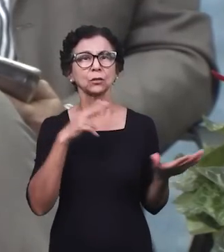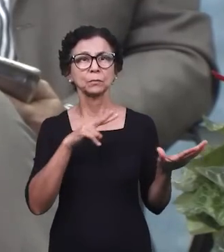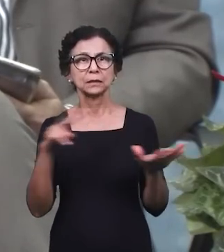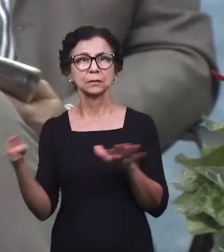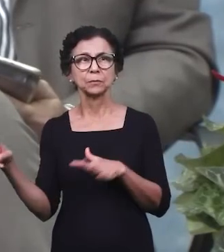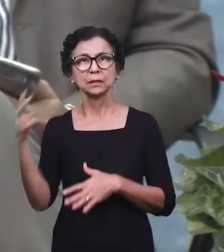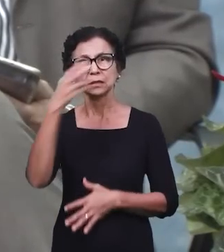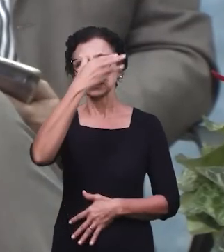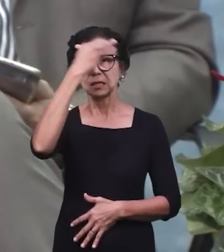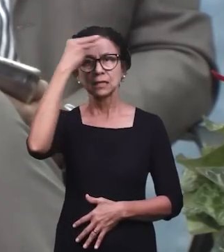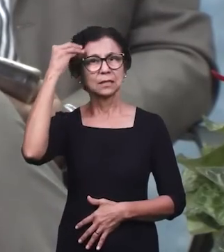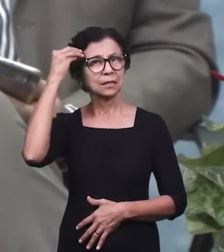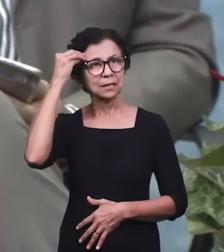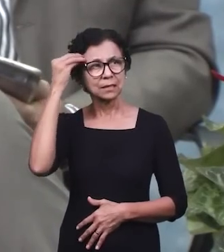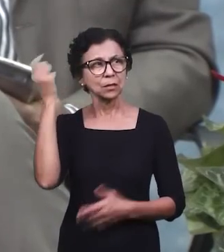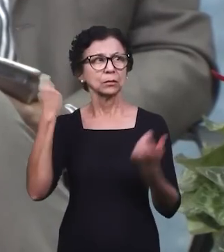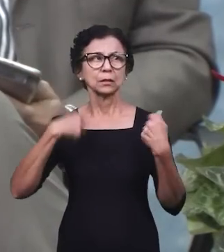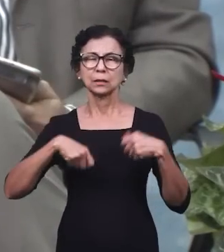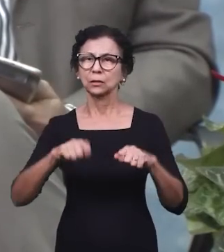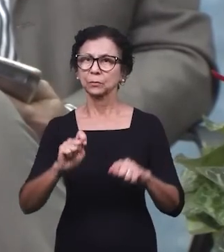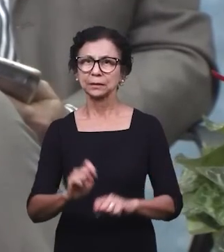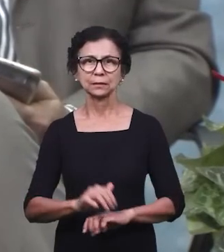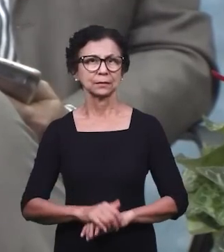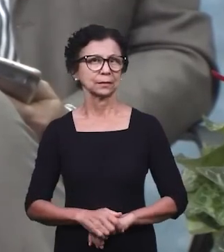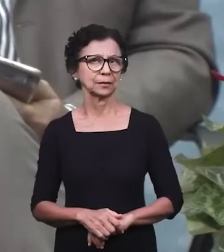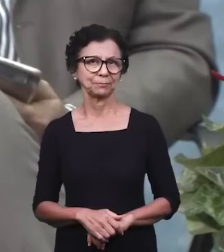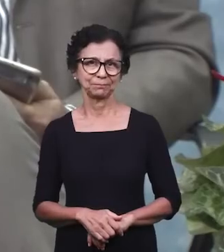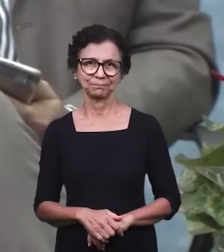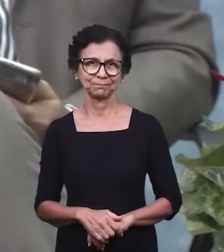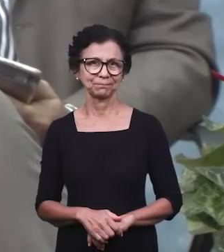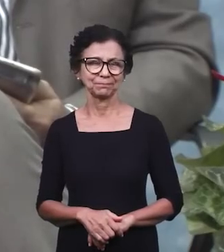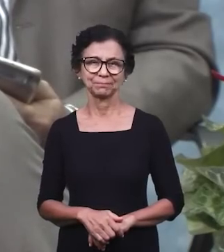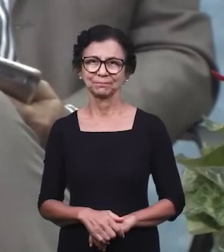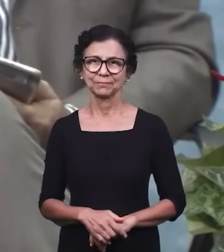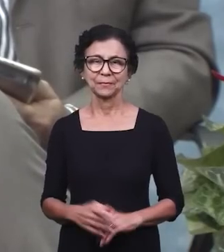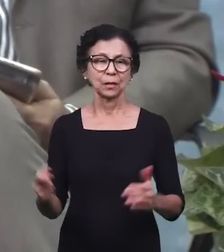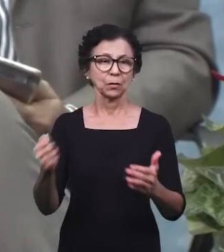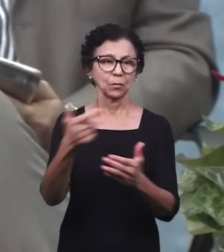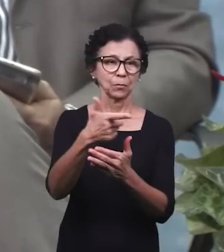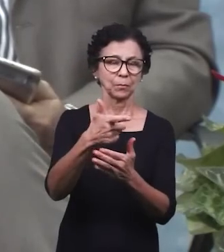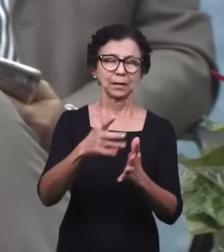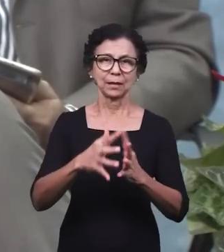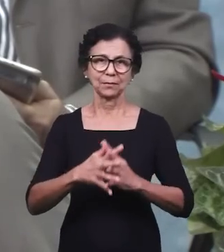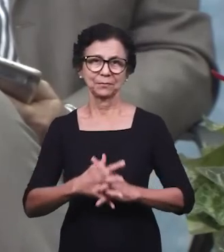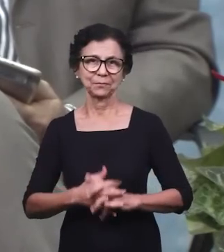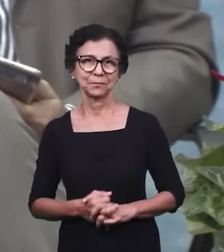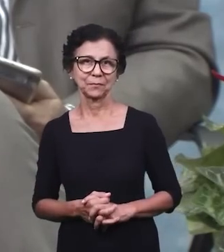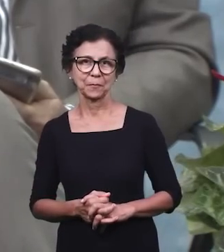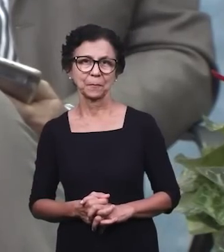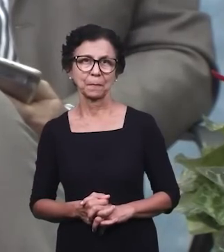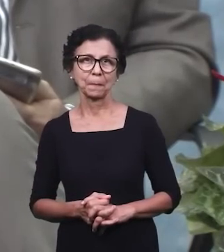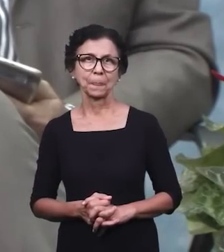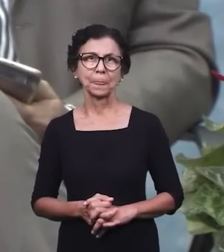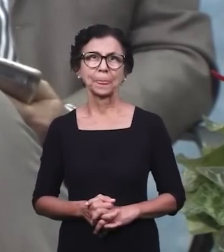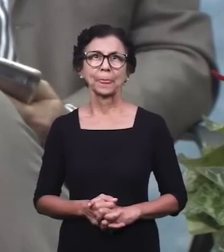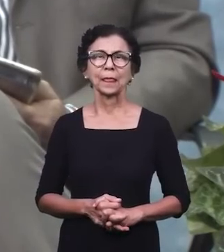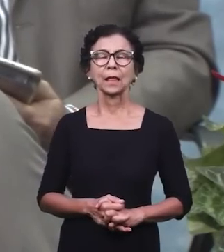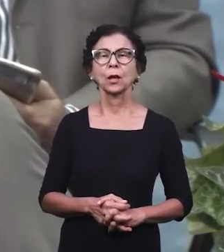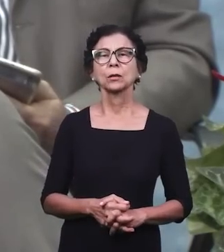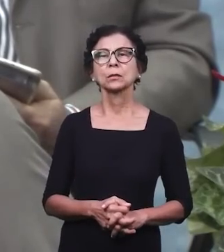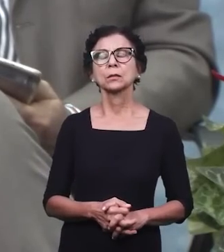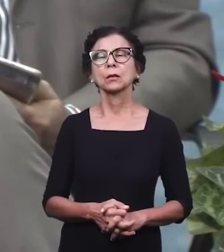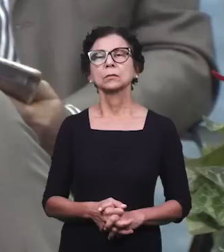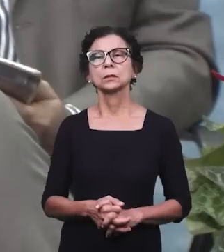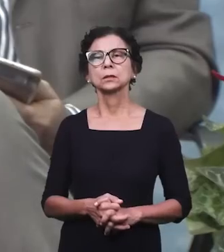queria tanto e não precisa tanto assim. Ou você abre lá o seu guarda-roupa